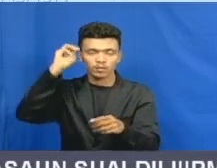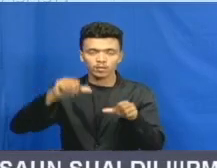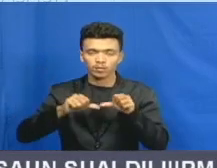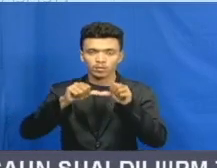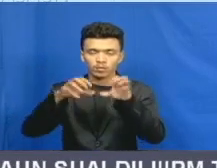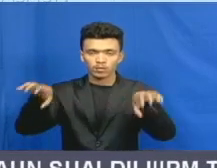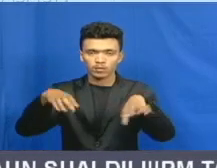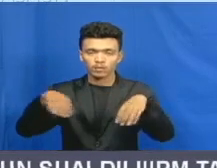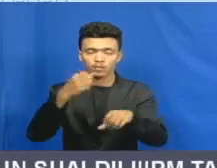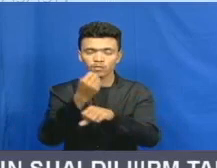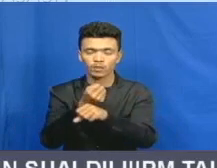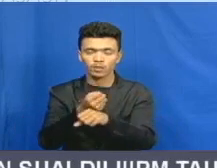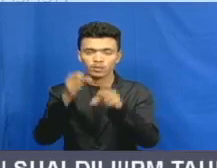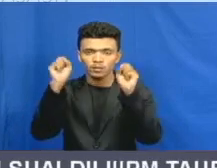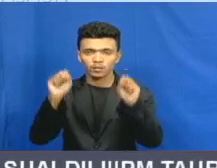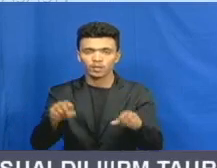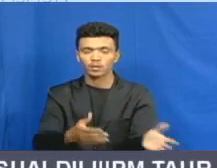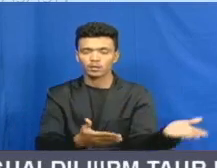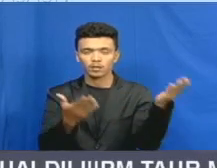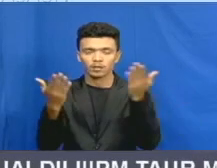matas, para itabele lori